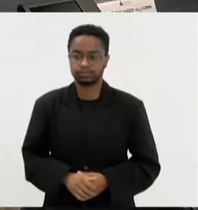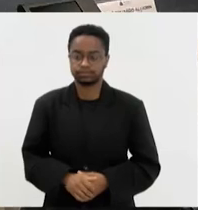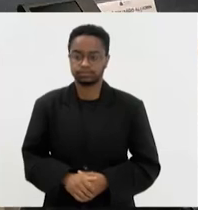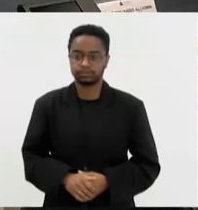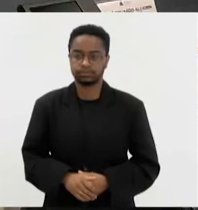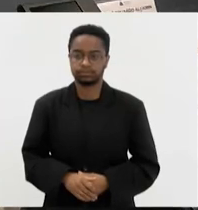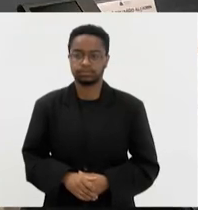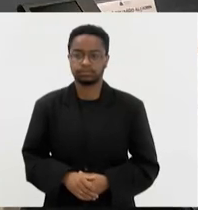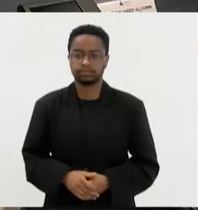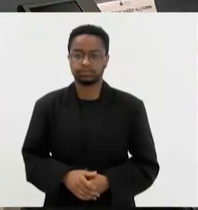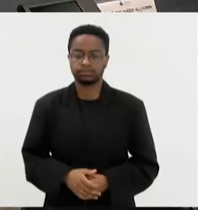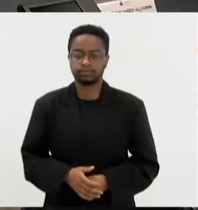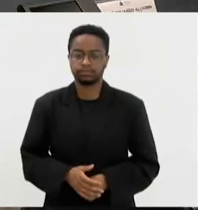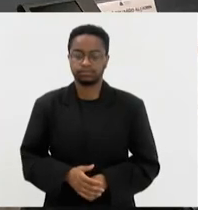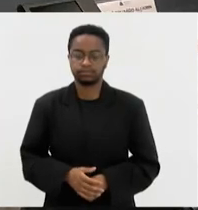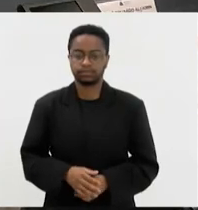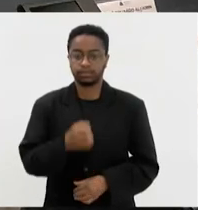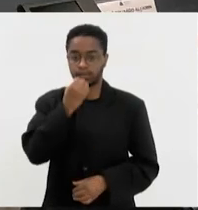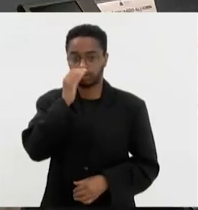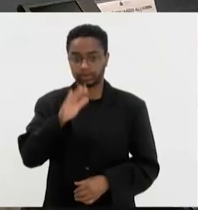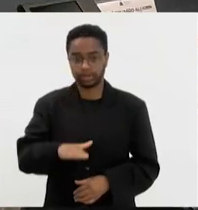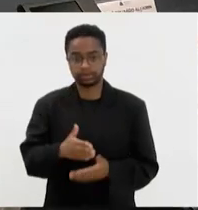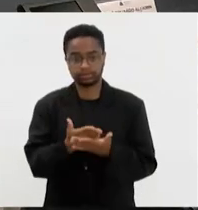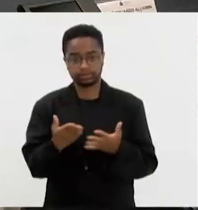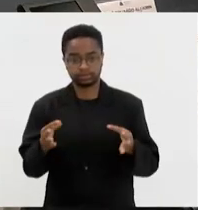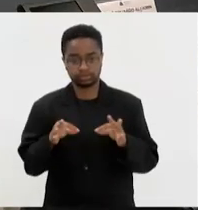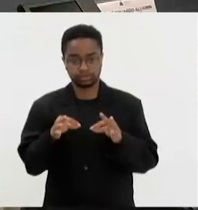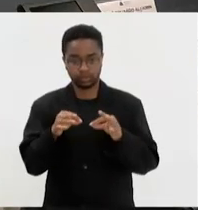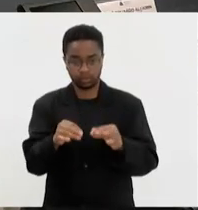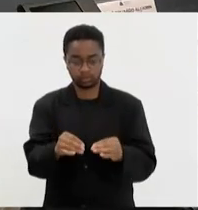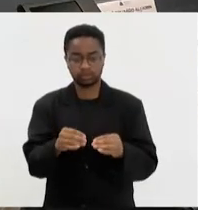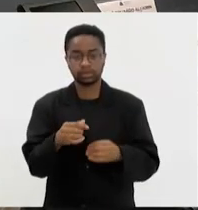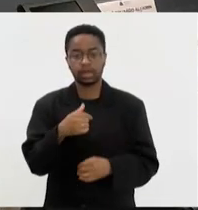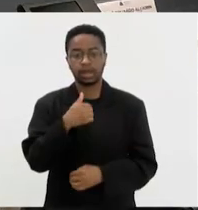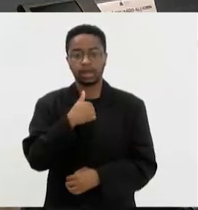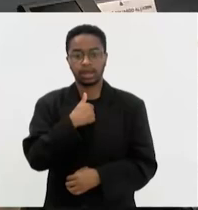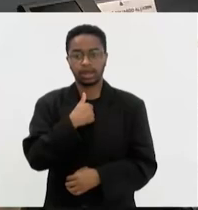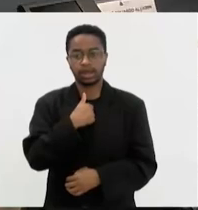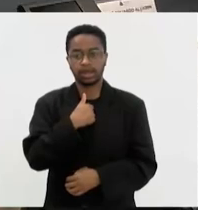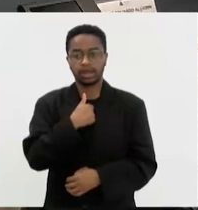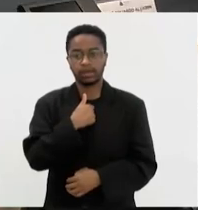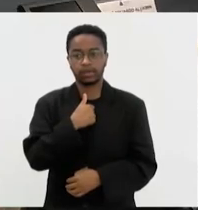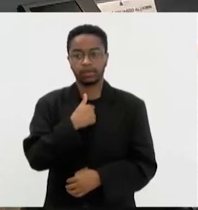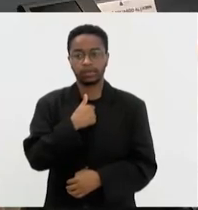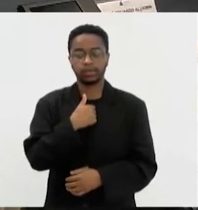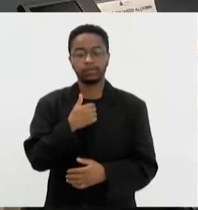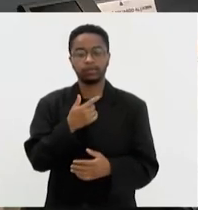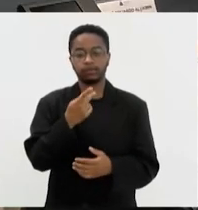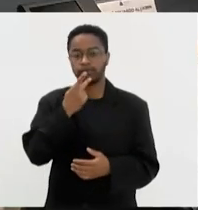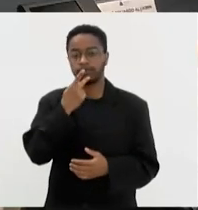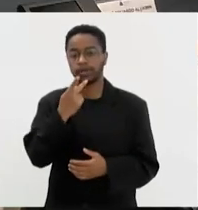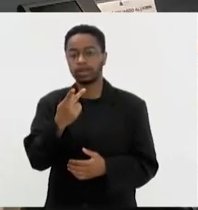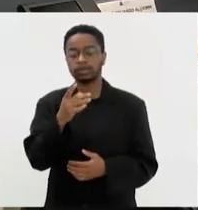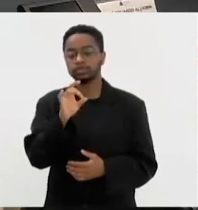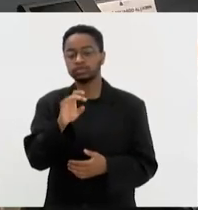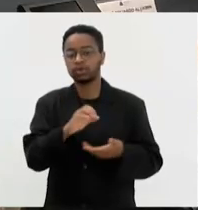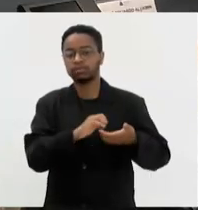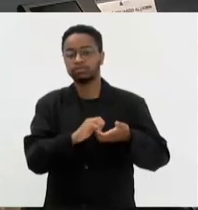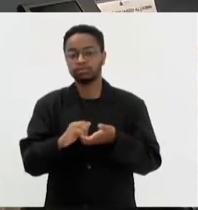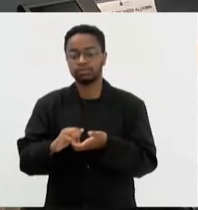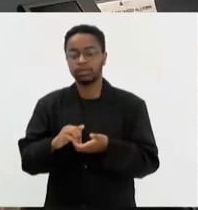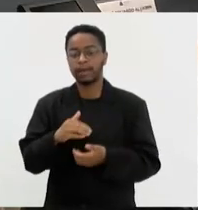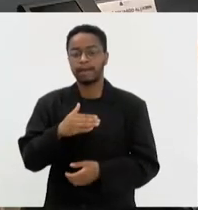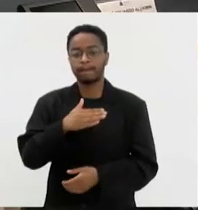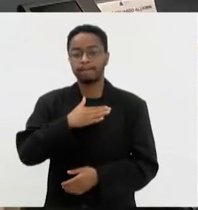eh Boa tarde a todos e todas vou me dispensar aqui da nominata apenas para saudar os meus